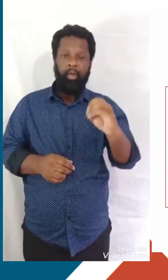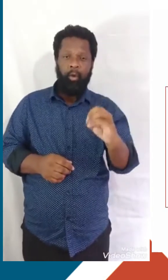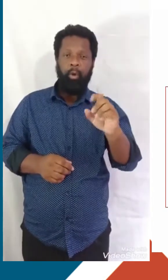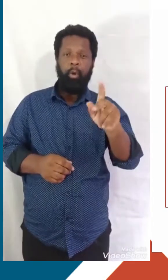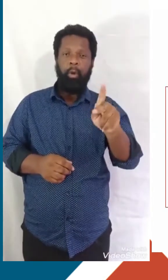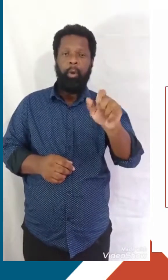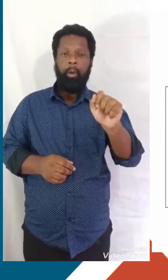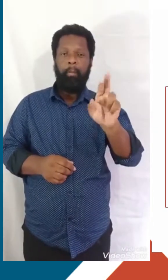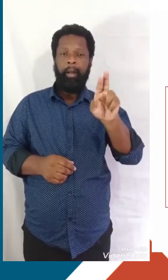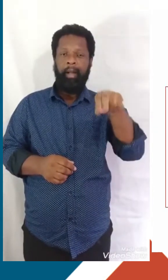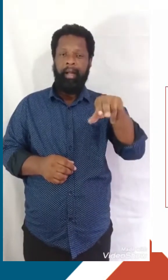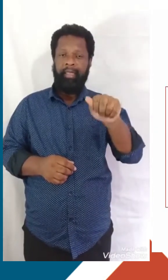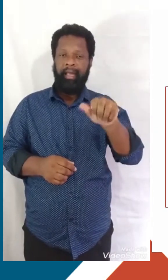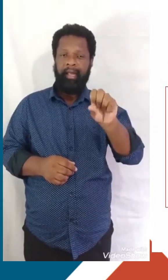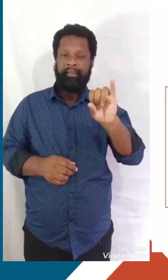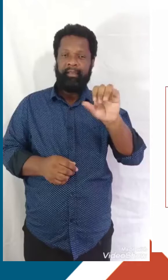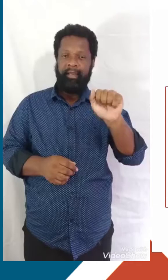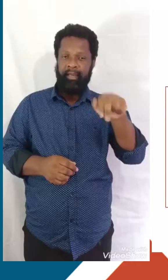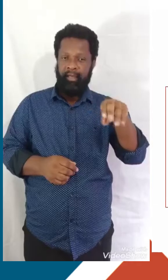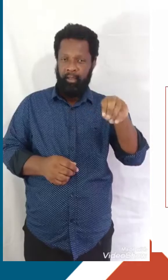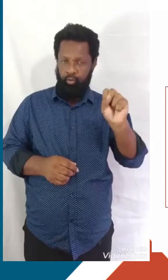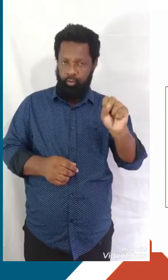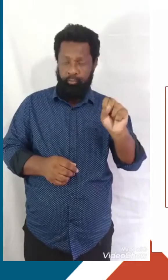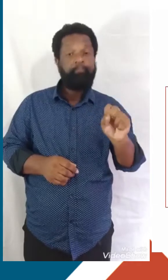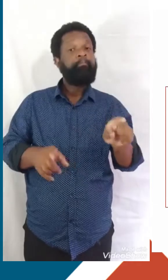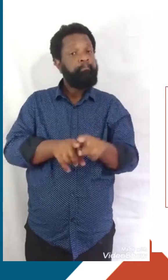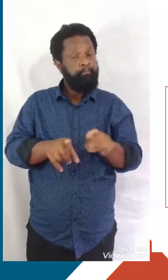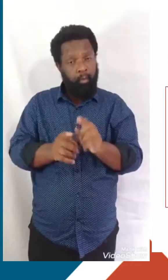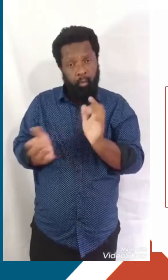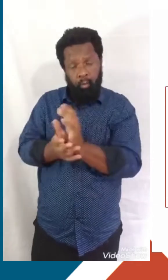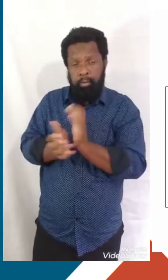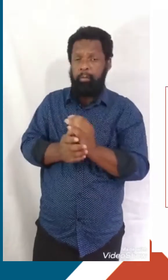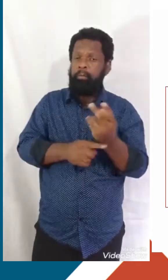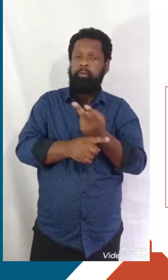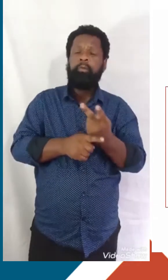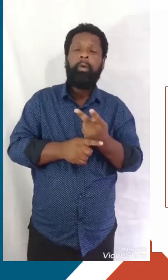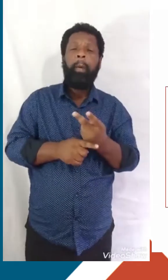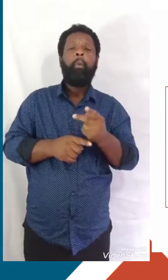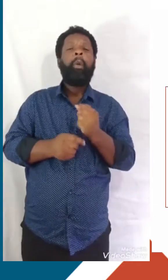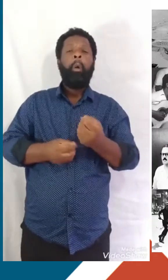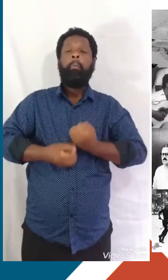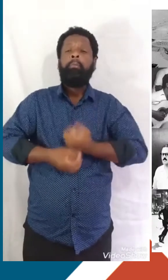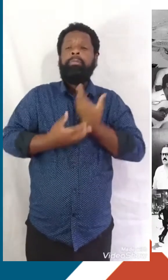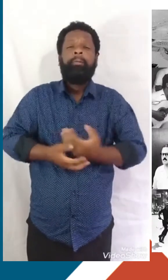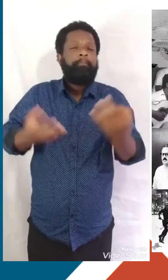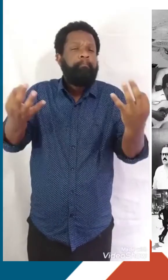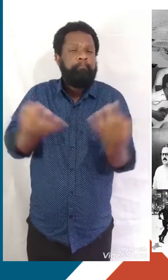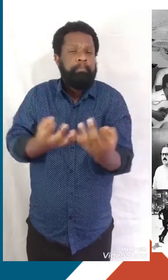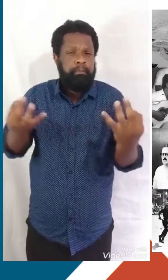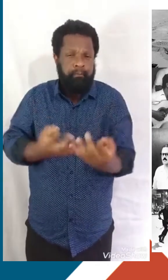neoparnasianos. Também há uma busca pela forma do poema perfeito.